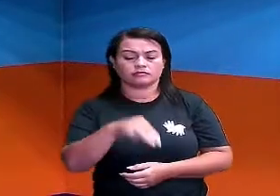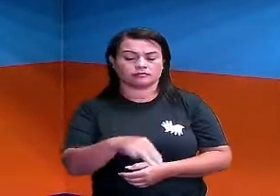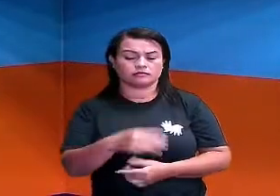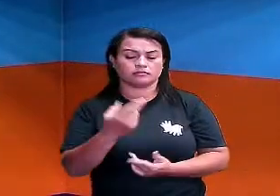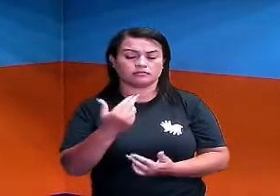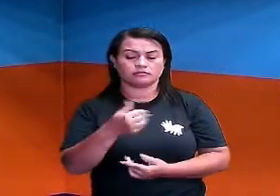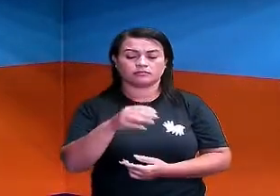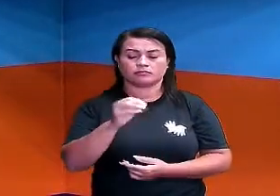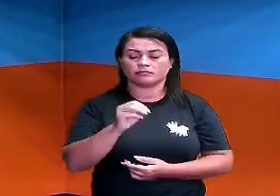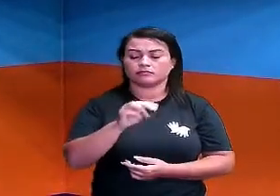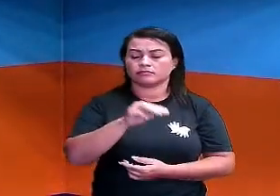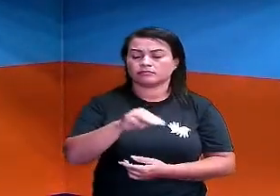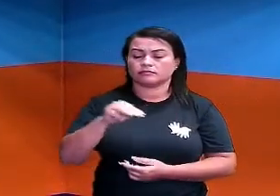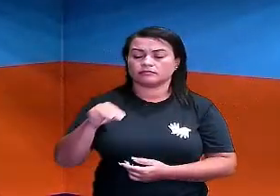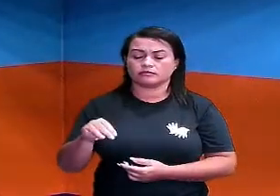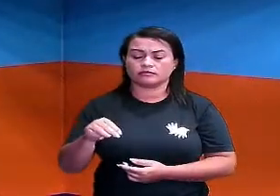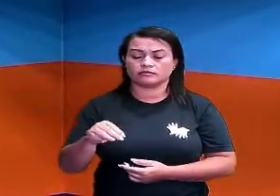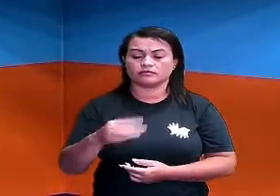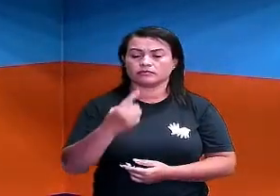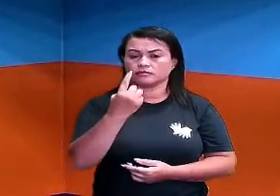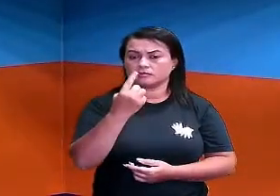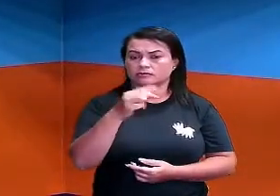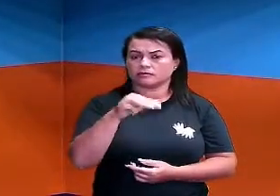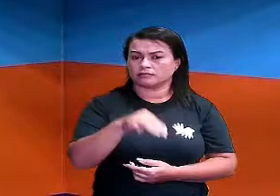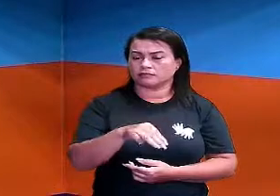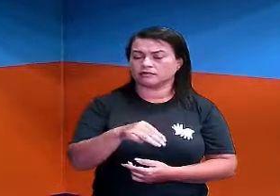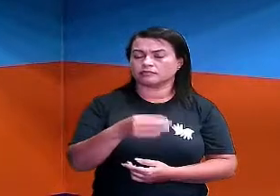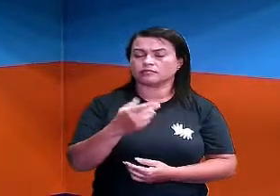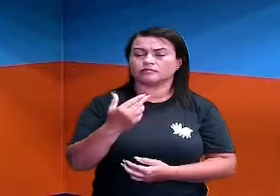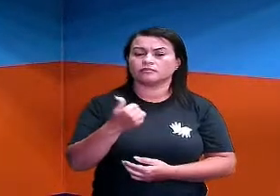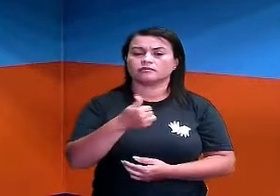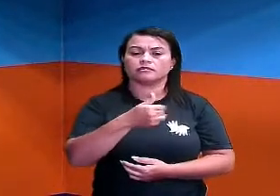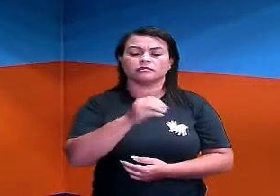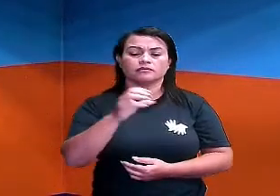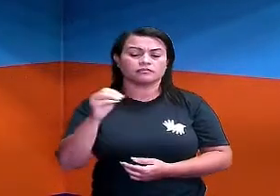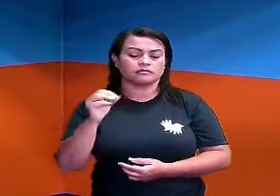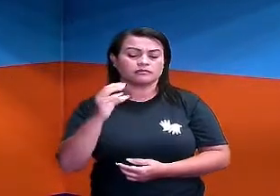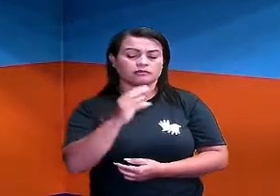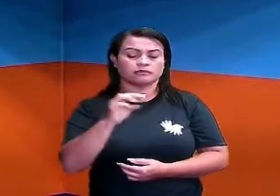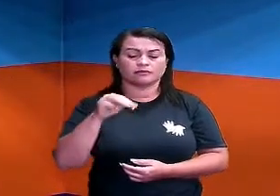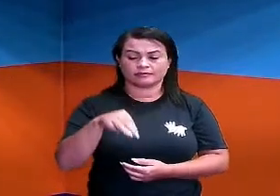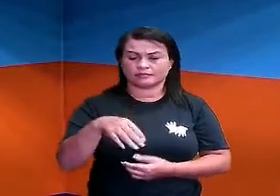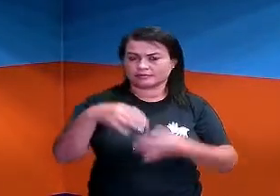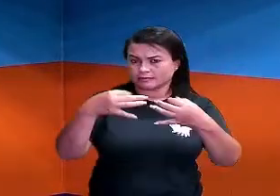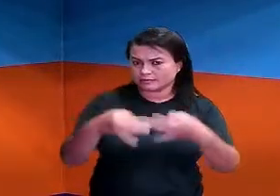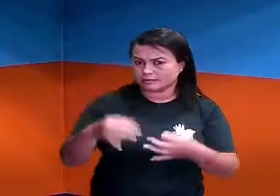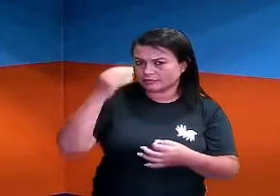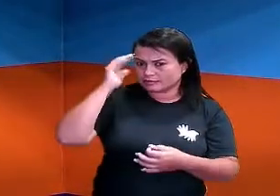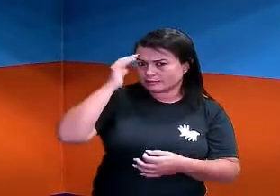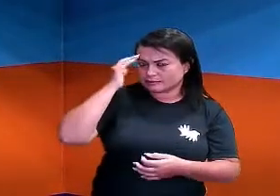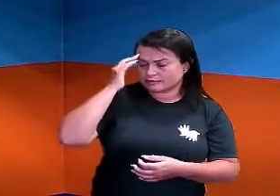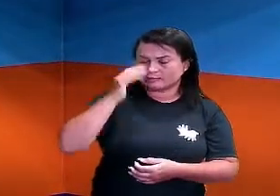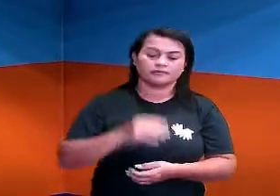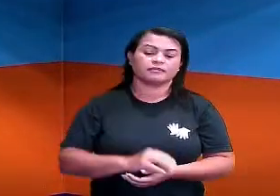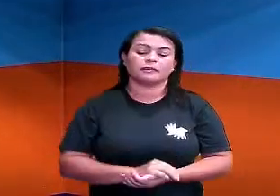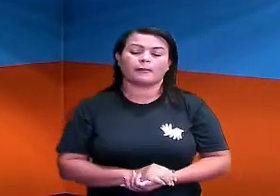10 milímetros e 1 metro igual a 100 centímetros. Anota bem direitinho